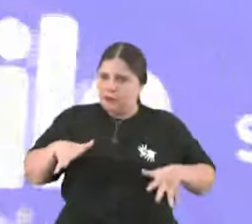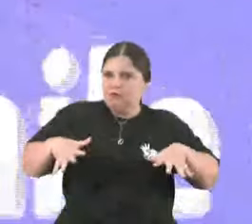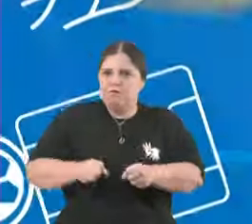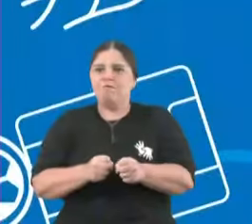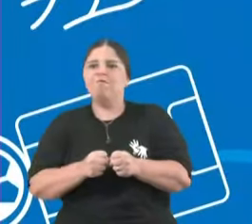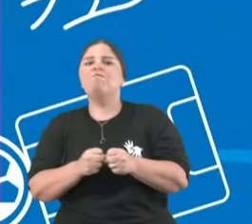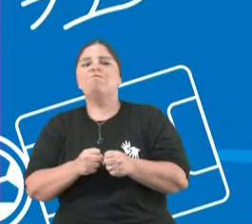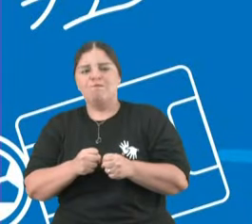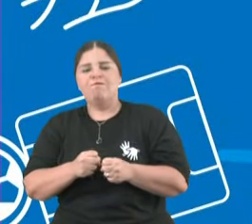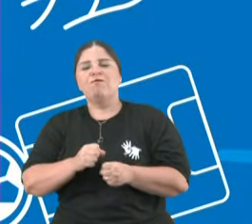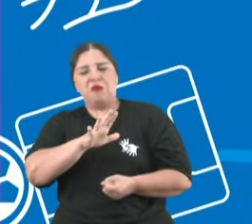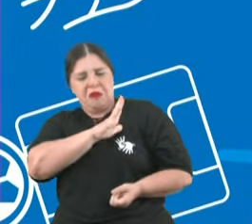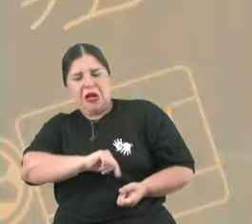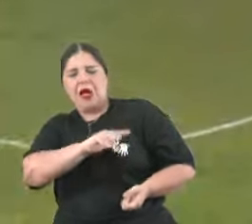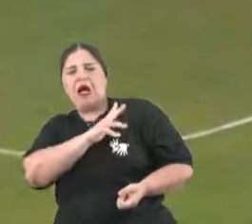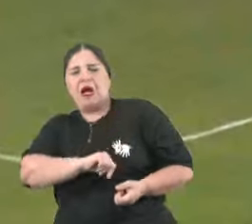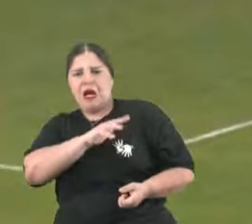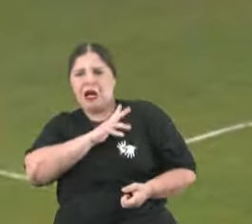Galo.